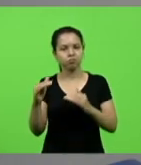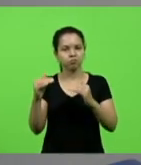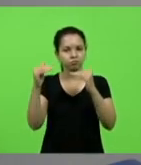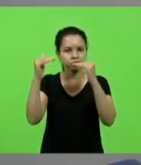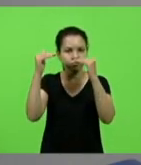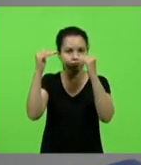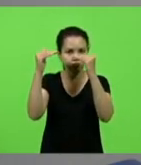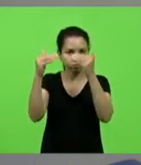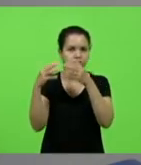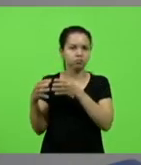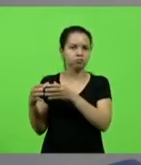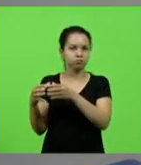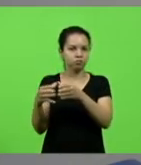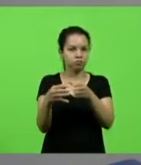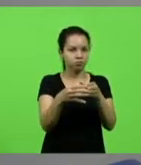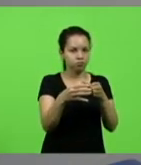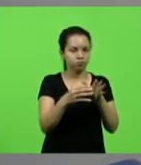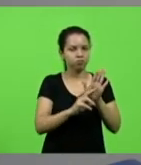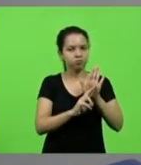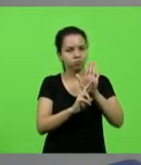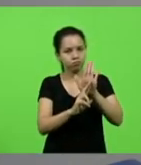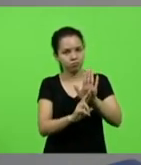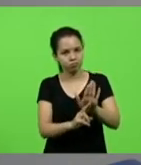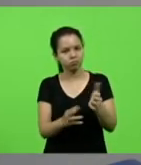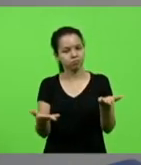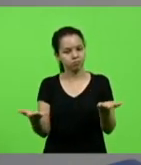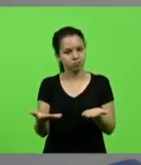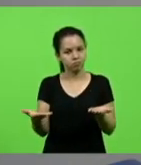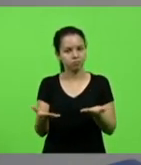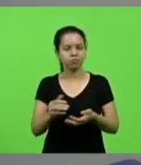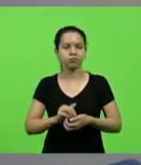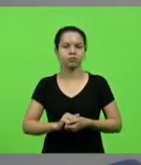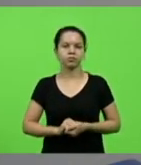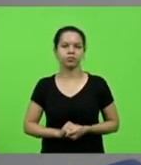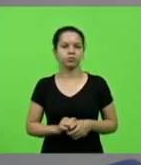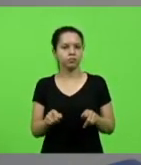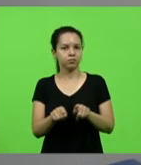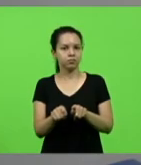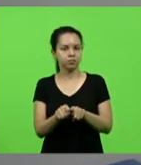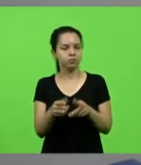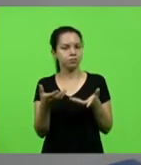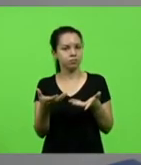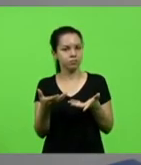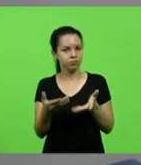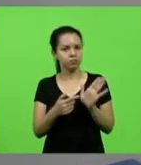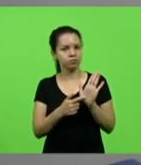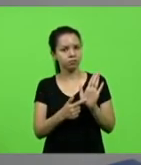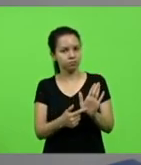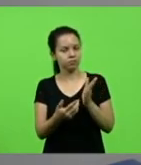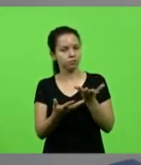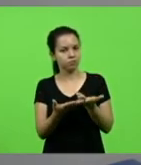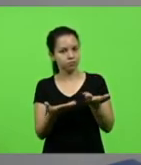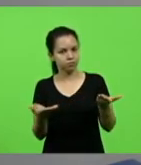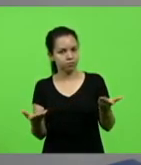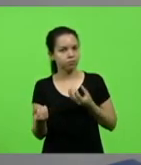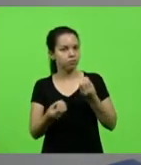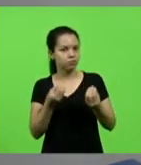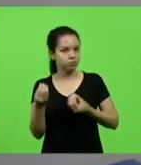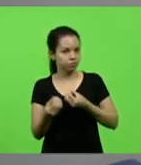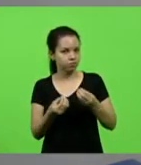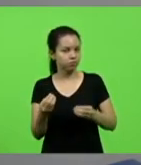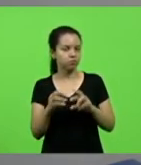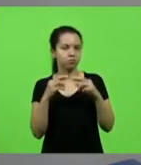aqui representadas. Gostaria de, demonstrar a todos e todas como se dará esta audiência